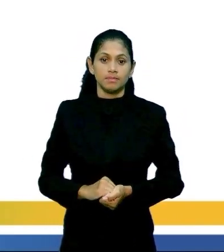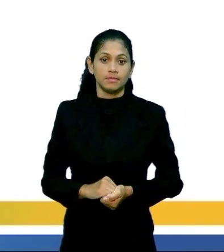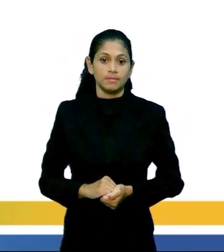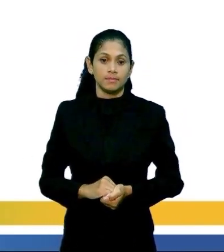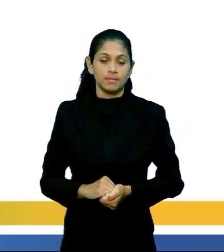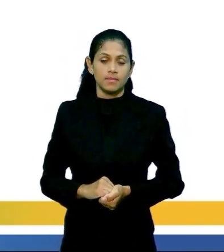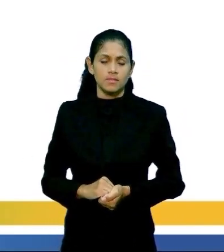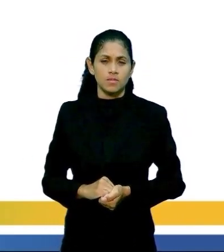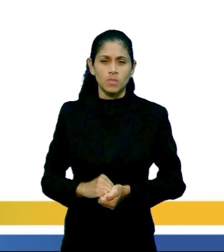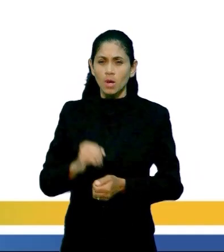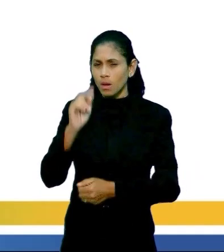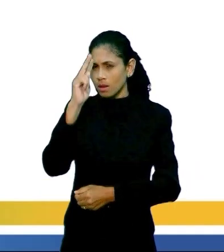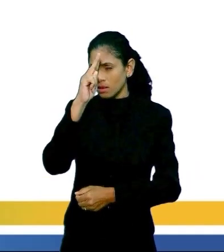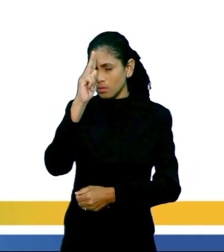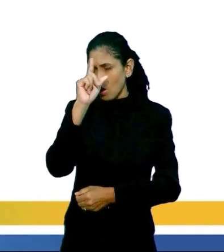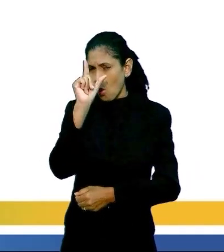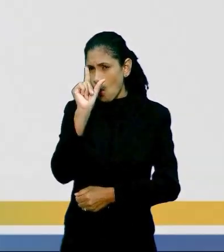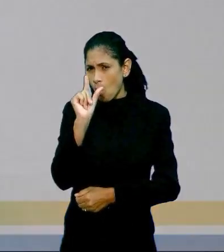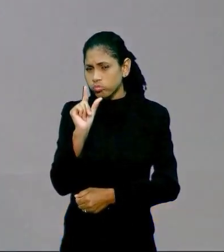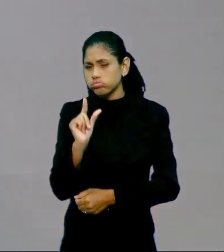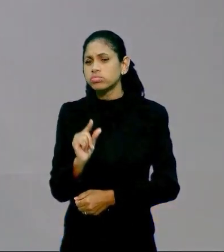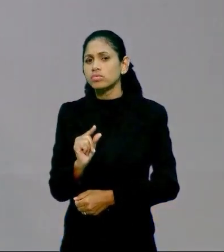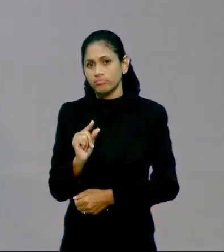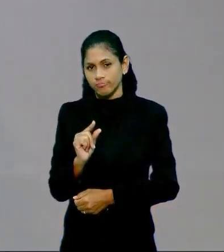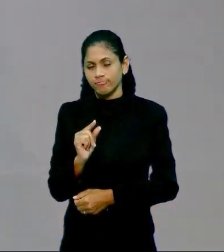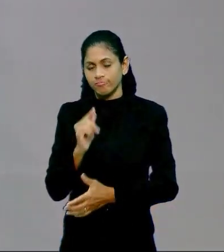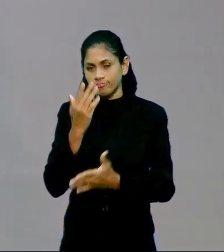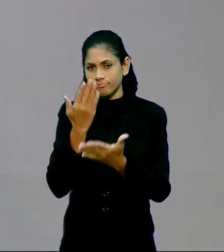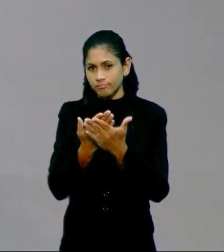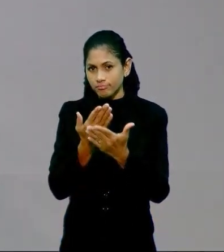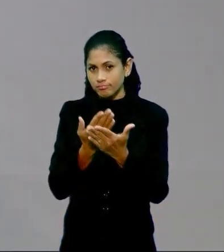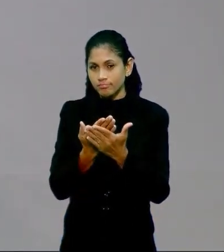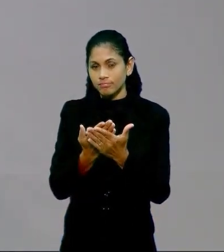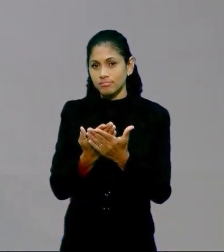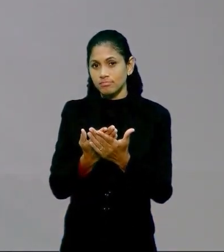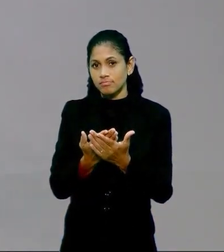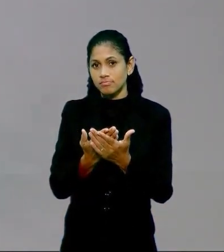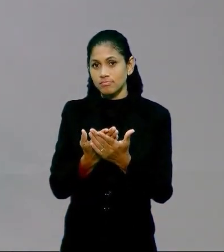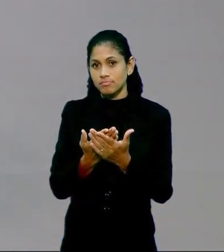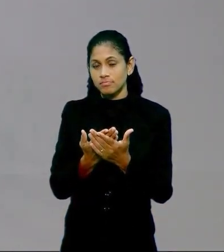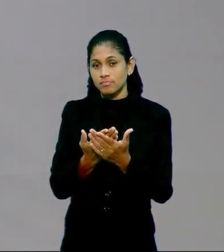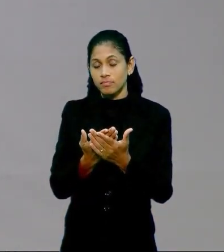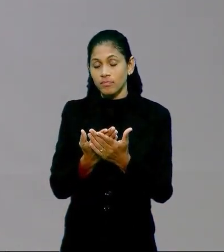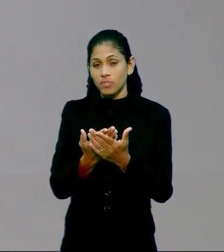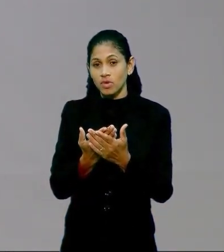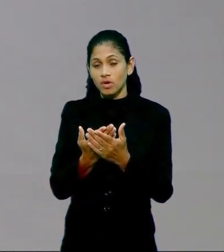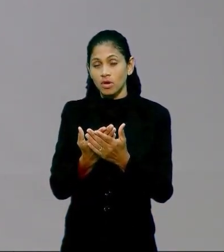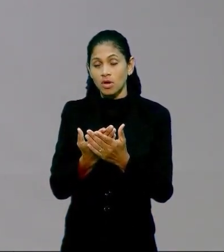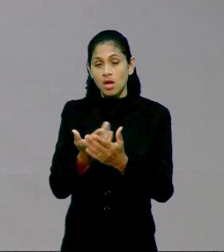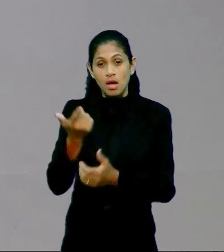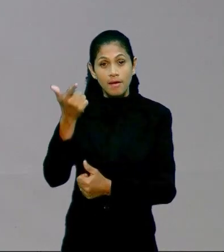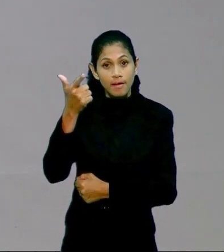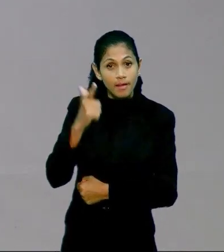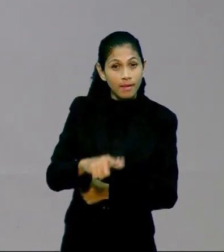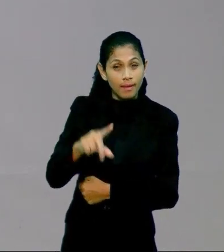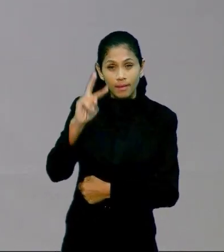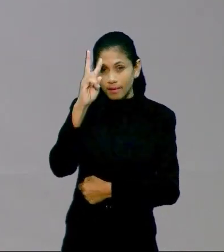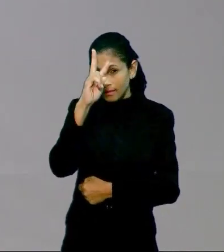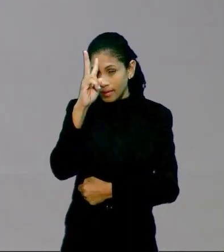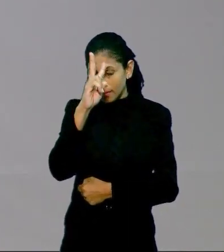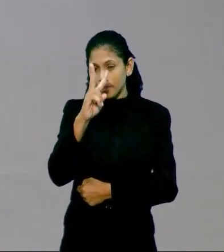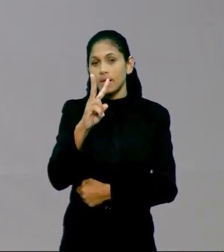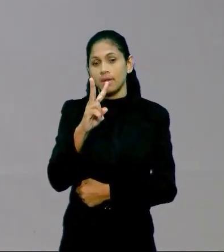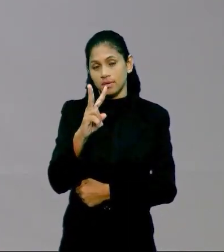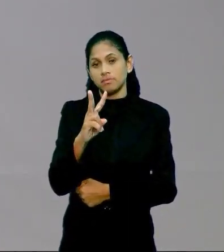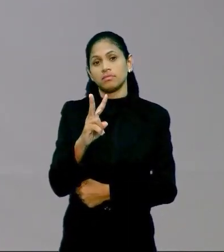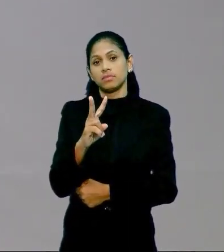Então, vamos relembrar um pouquinho, essa parte aqui da aula eu separei para vocês, relembrarem o que é um elemento, como